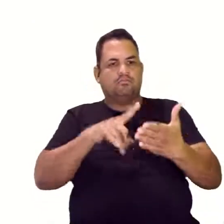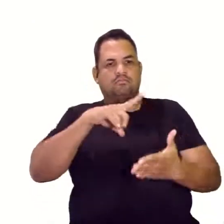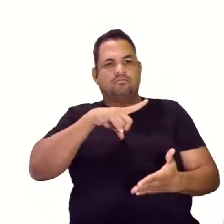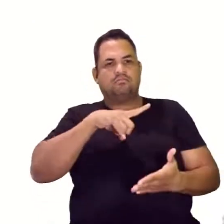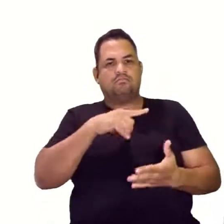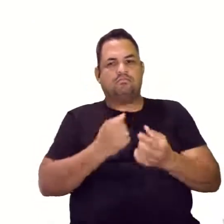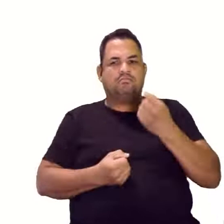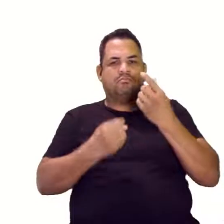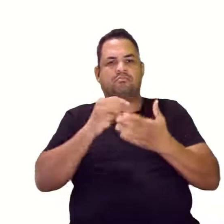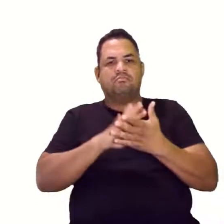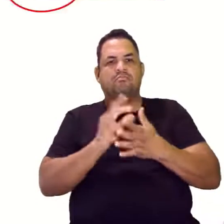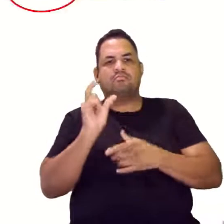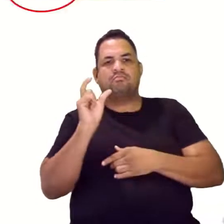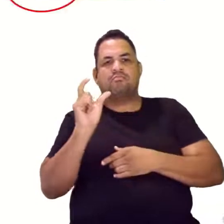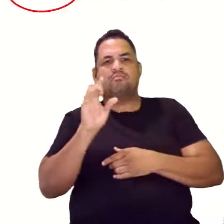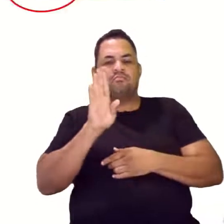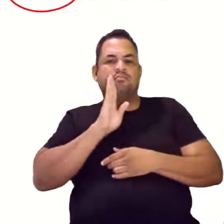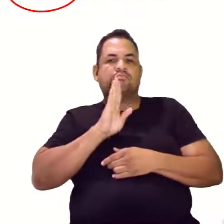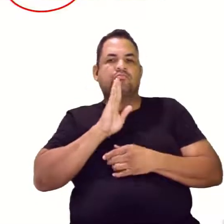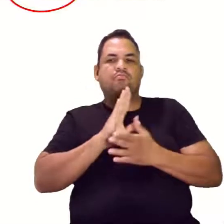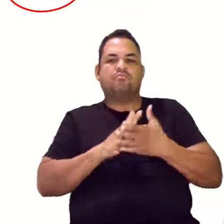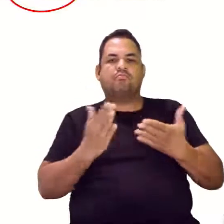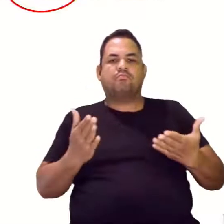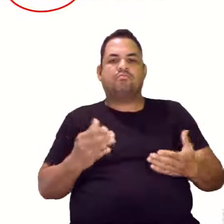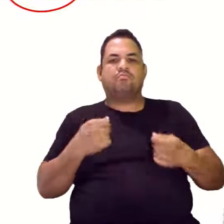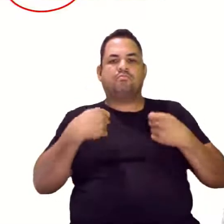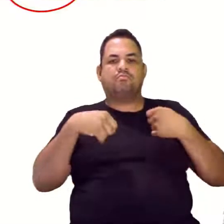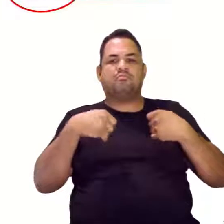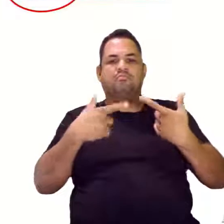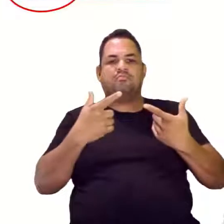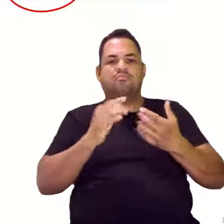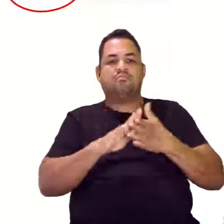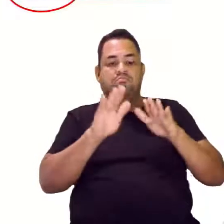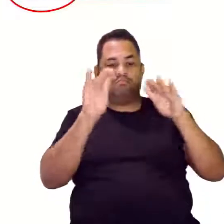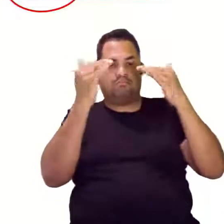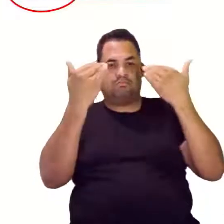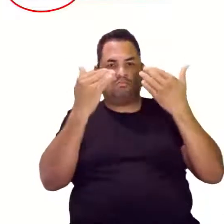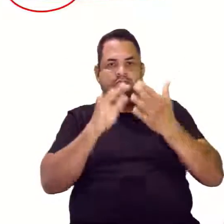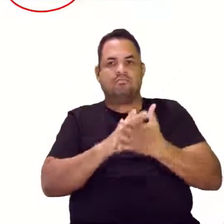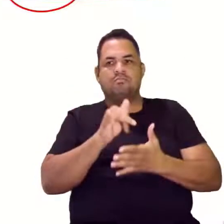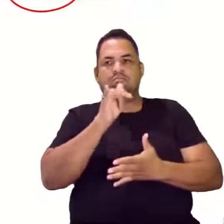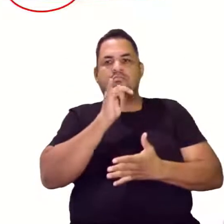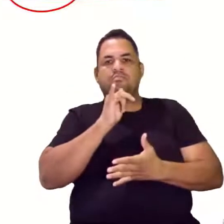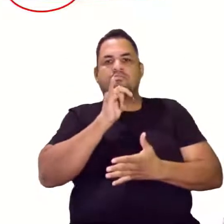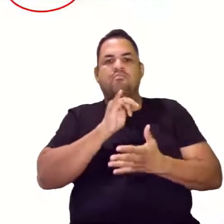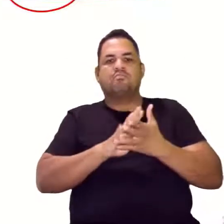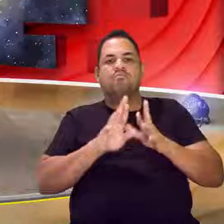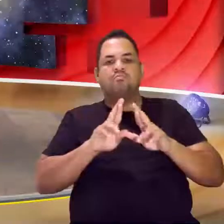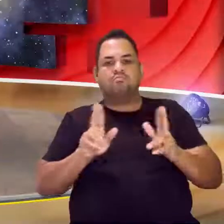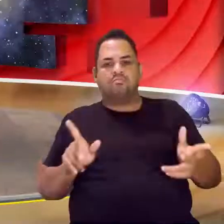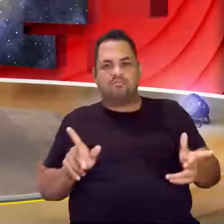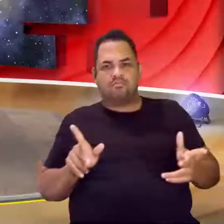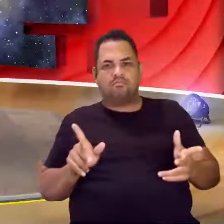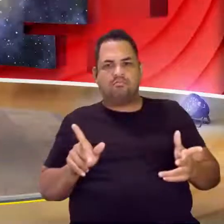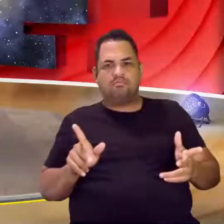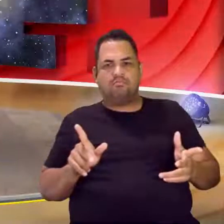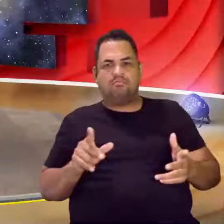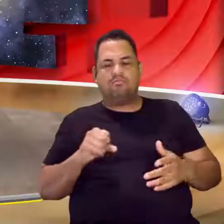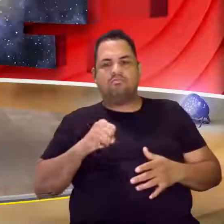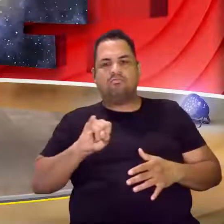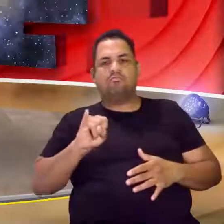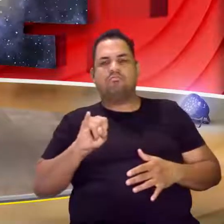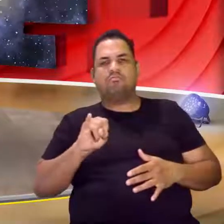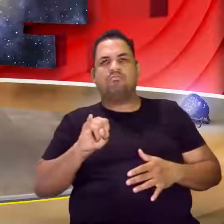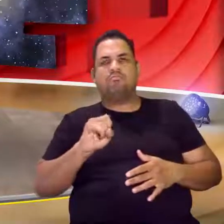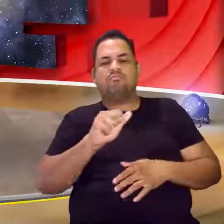tínhamos algumas palavrinhas legais, né? Palavrinhas que precisávamos dar atenção. Por exemplo, diferença. Se o aluno